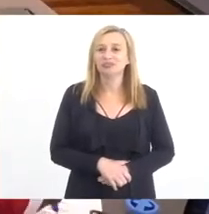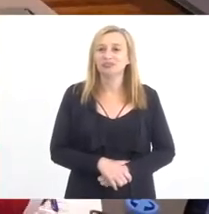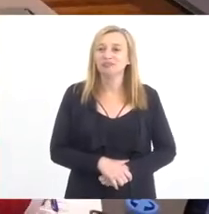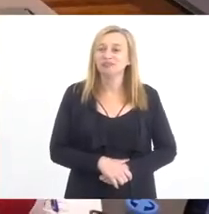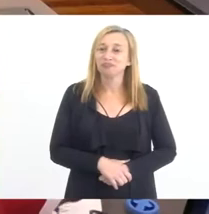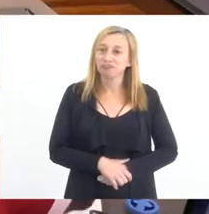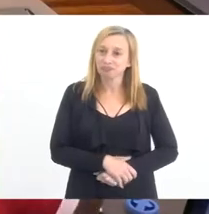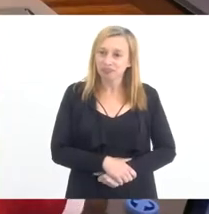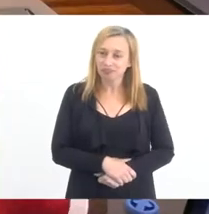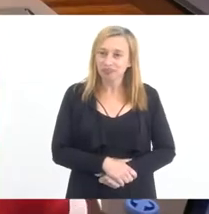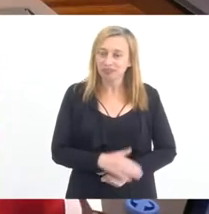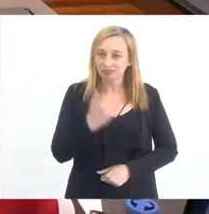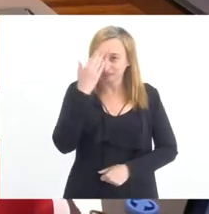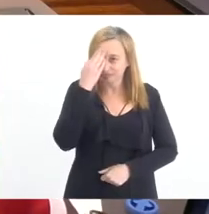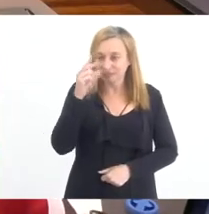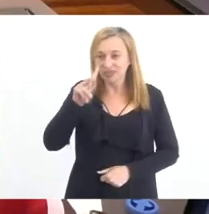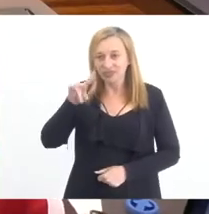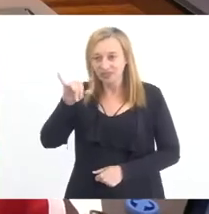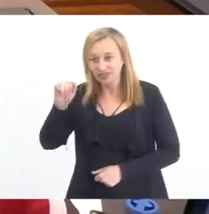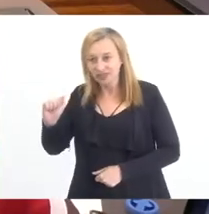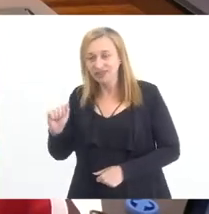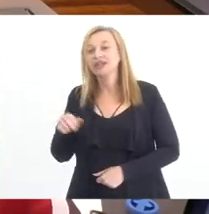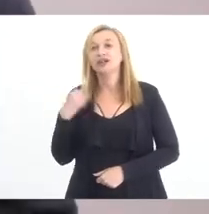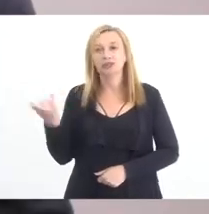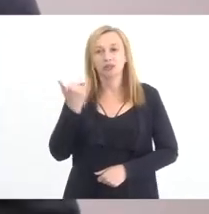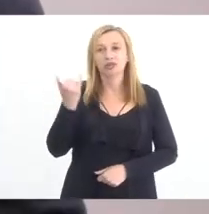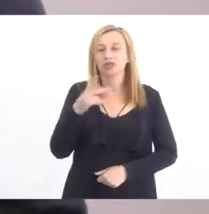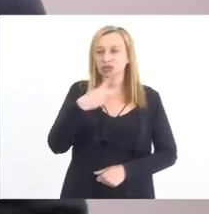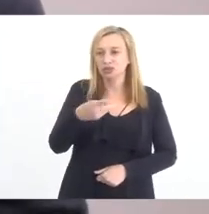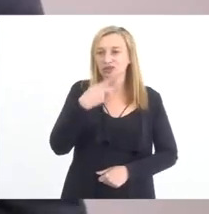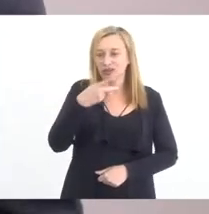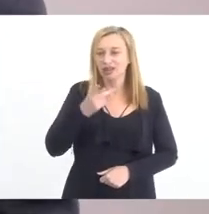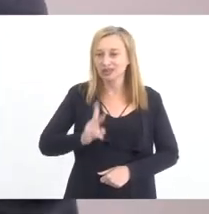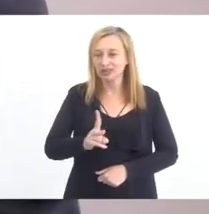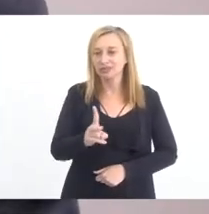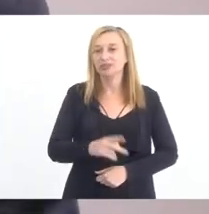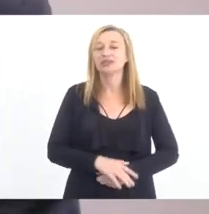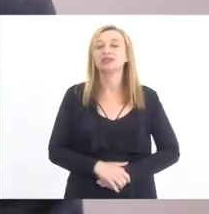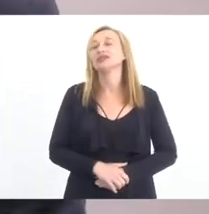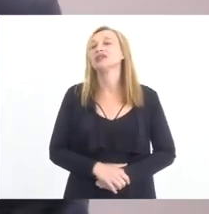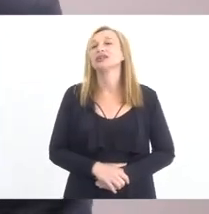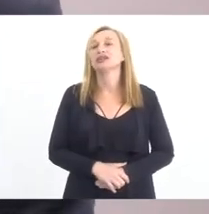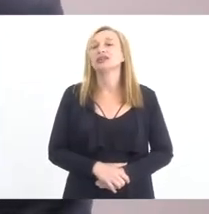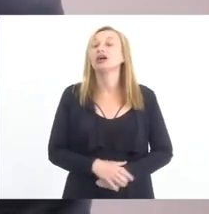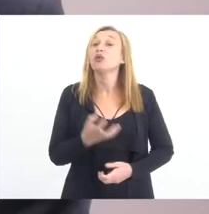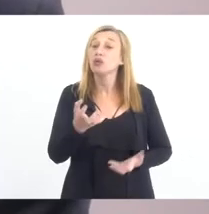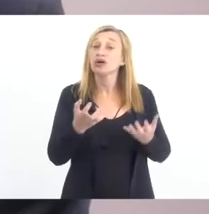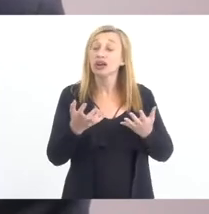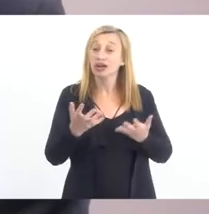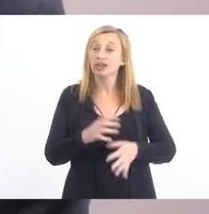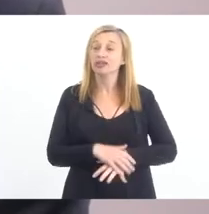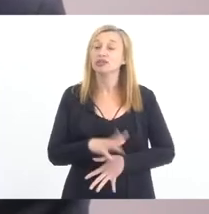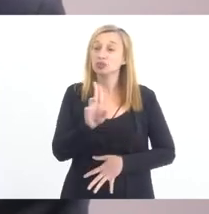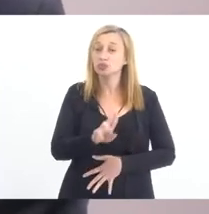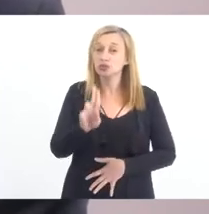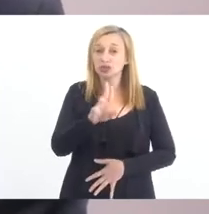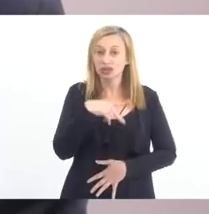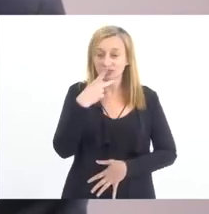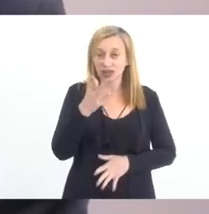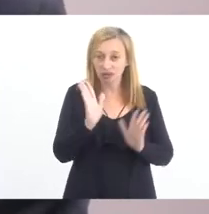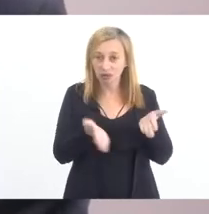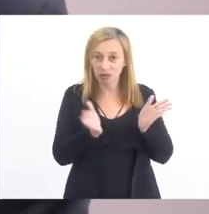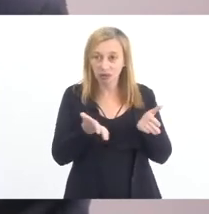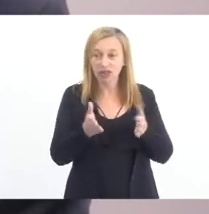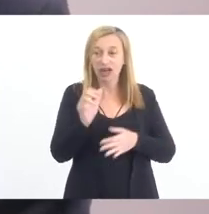Obrigado, Vânia. Muito importante sua contribuição sempre. E eu quero chamar agora para fazer uso da palavra